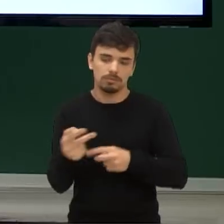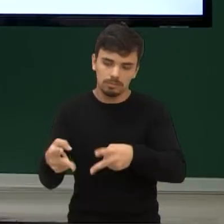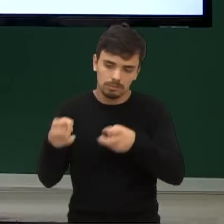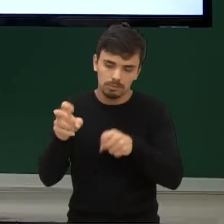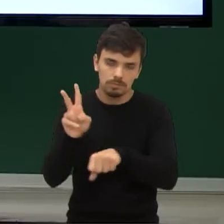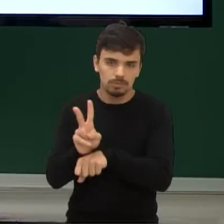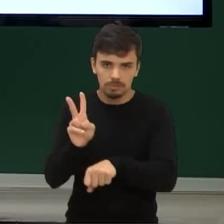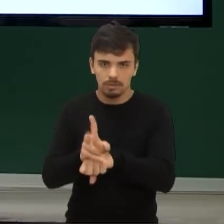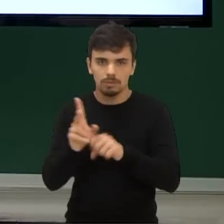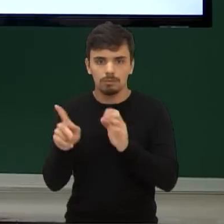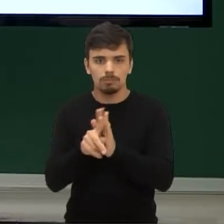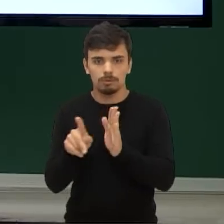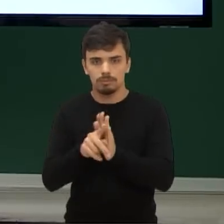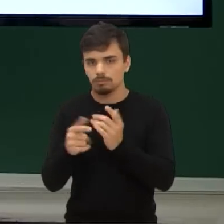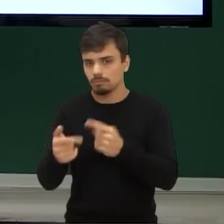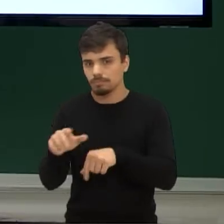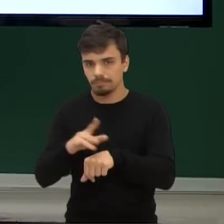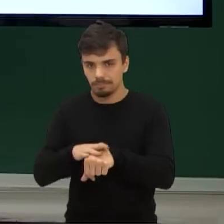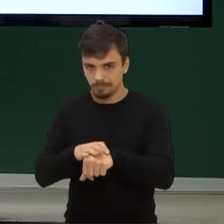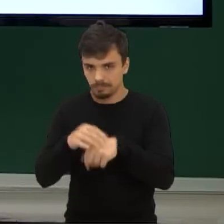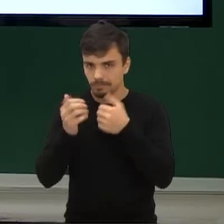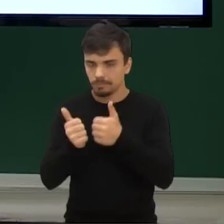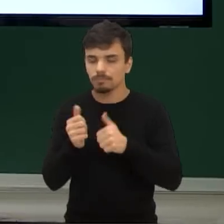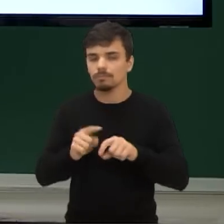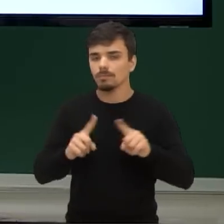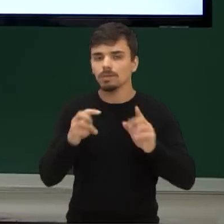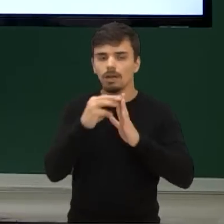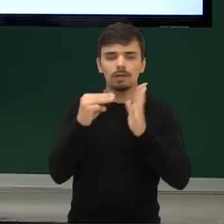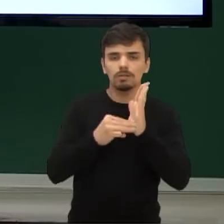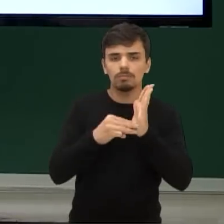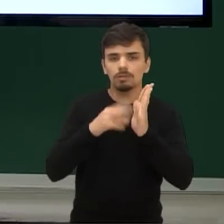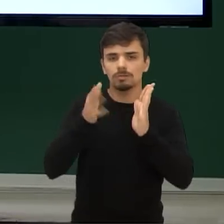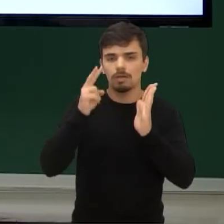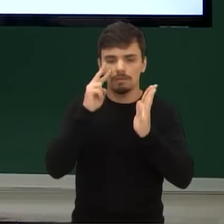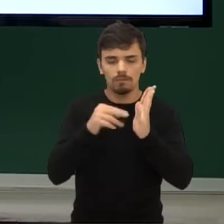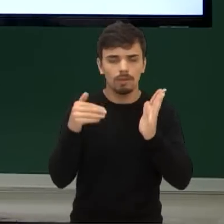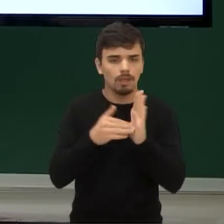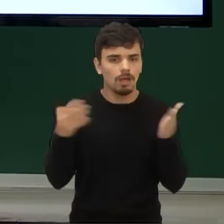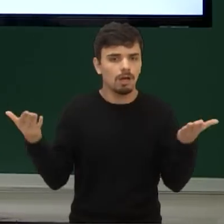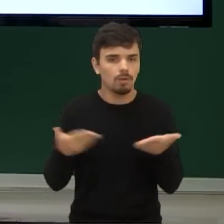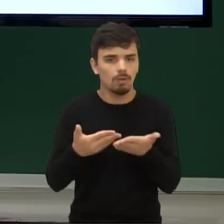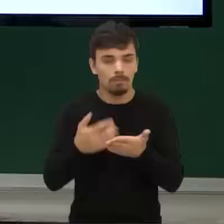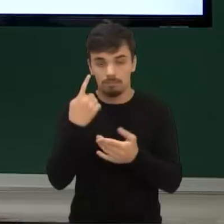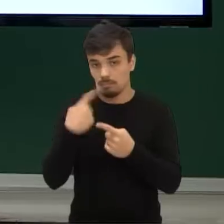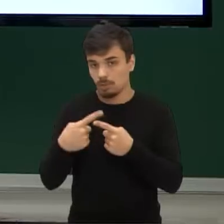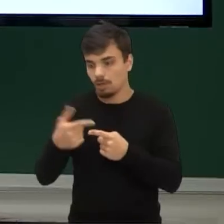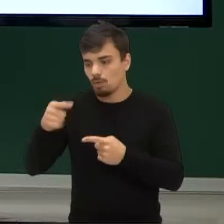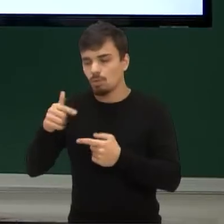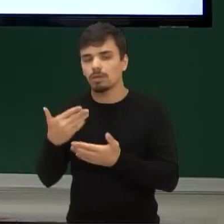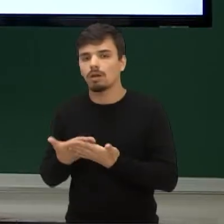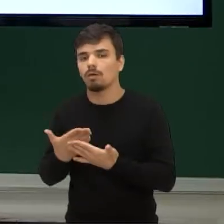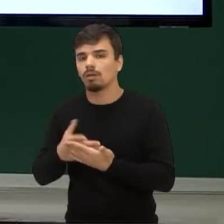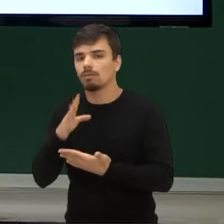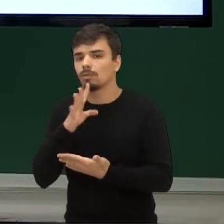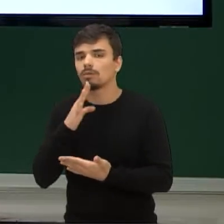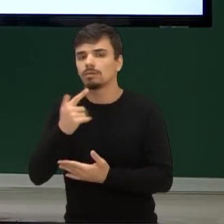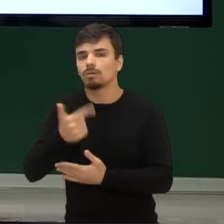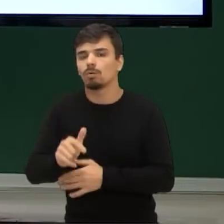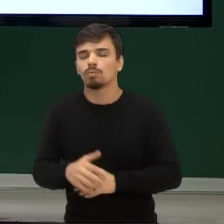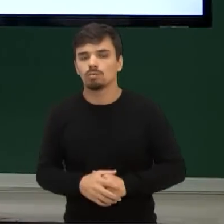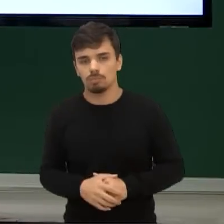proteção contra doenças também. Então, entre esses métodos que a gente viu até aqui, porque na próxima aula vamos conhecer outros, tá?